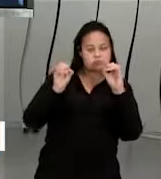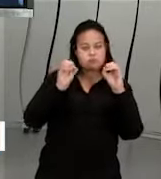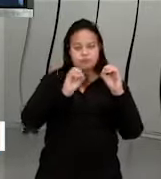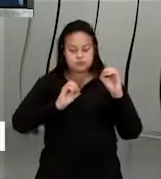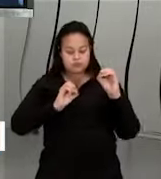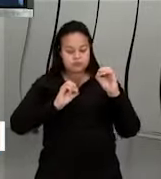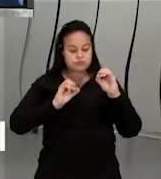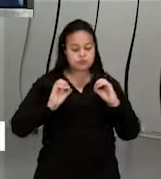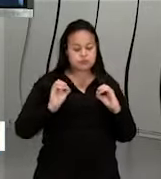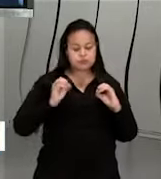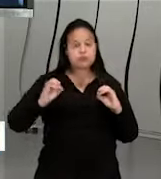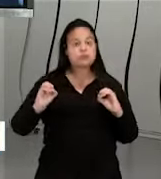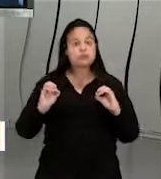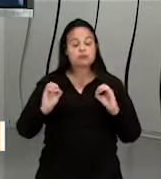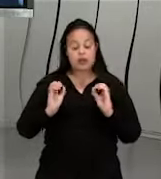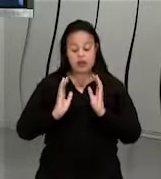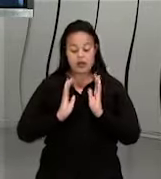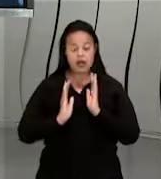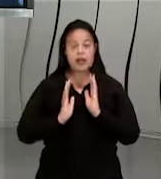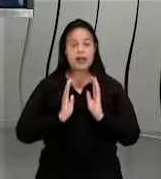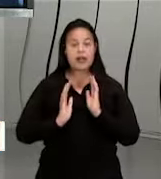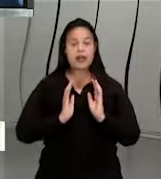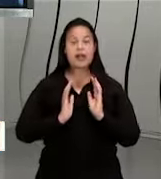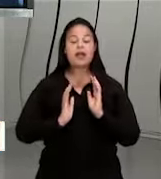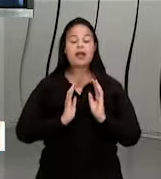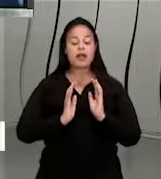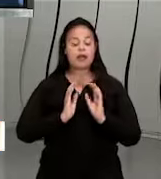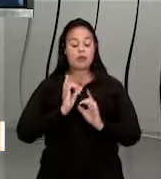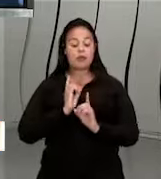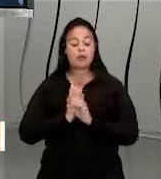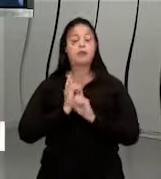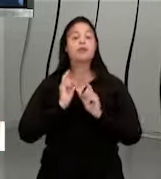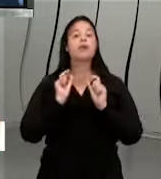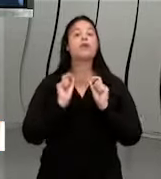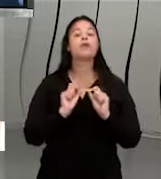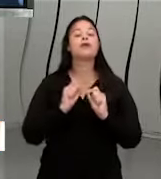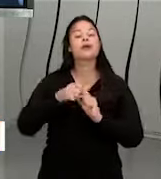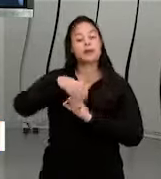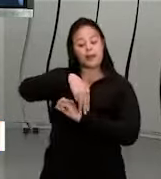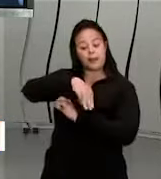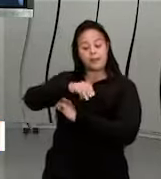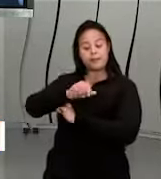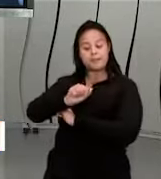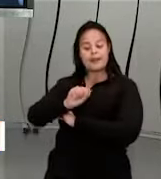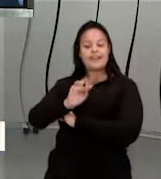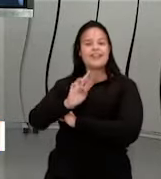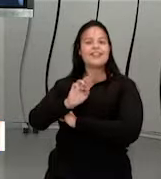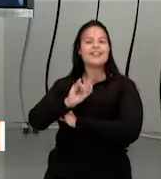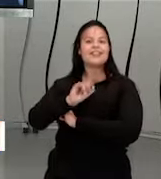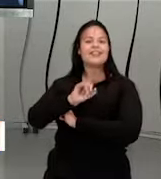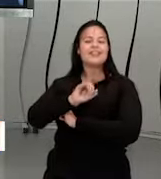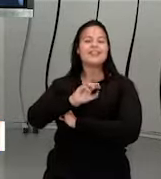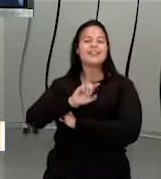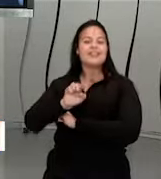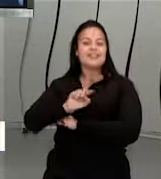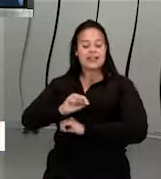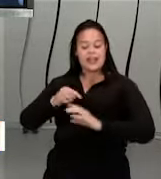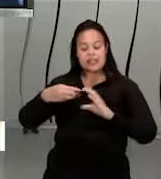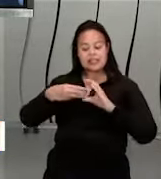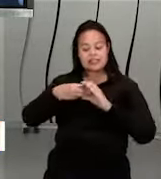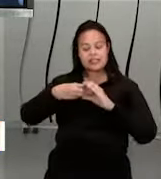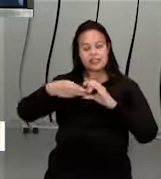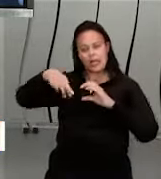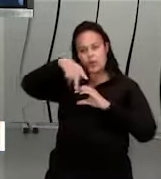outras e entre estas células nós vamos encontrar uma matriz extracelular. Essa